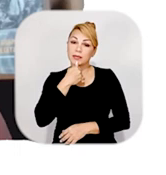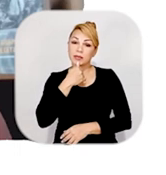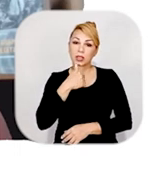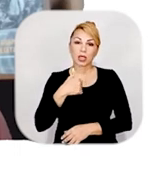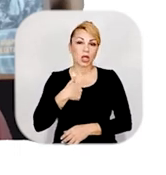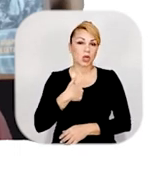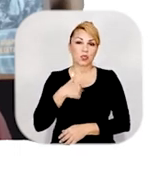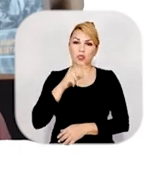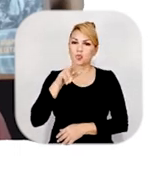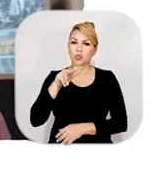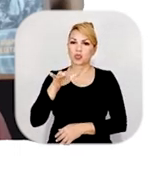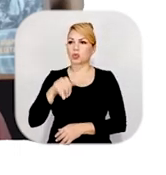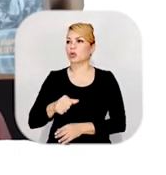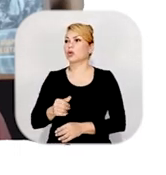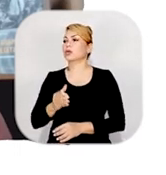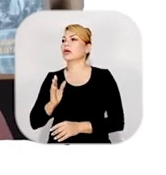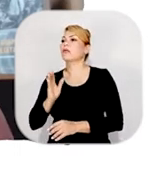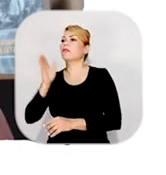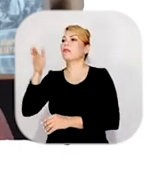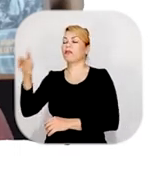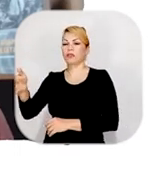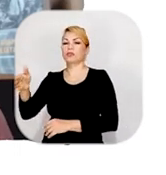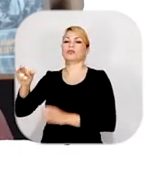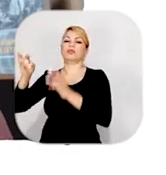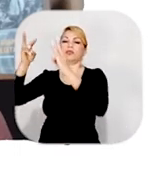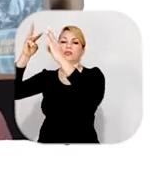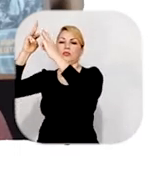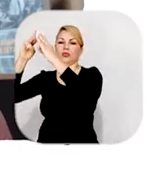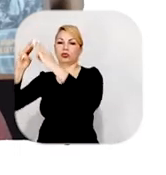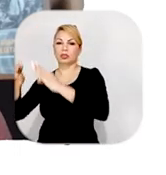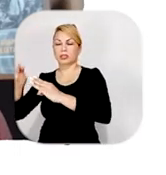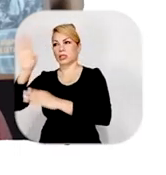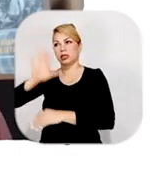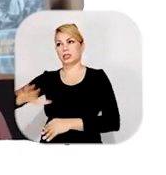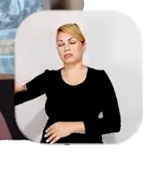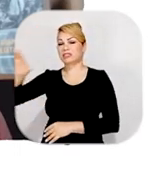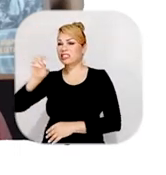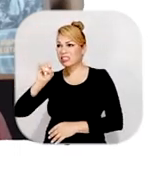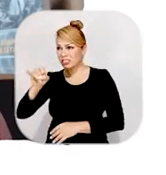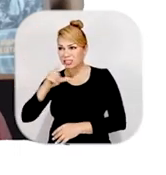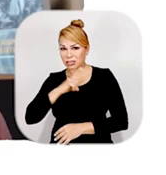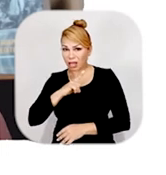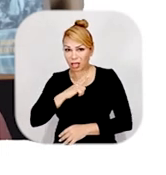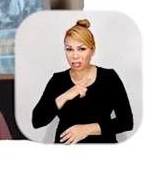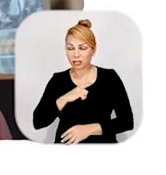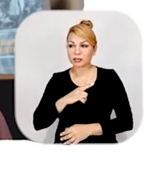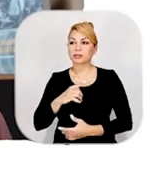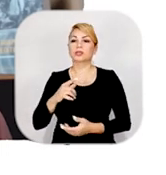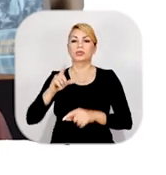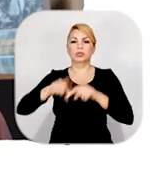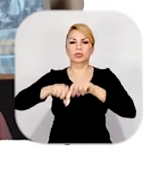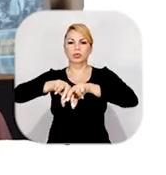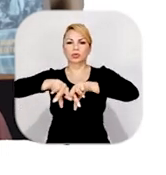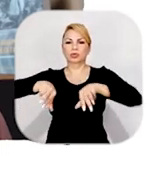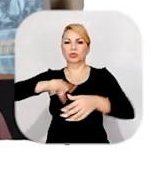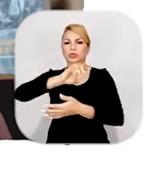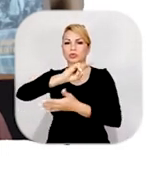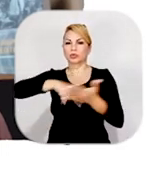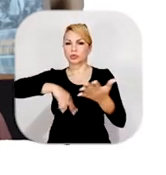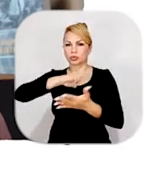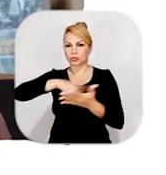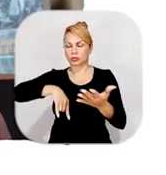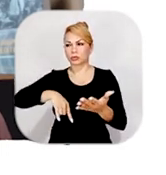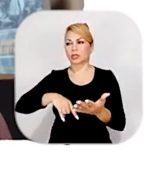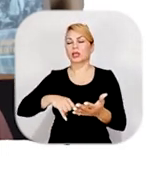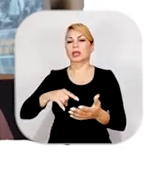assim, os arquivos, não pesquisei lá, né, mas se tinha, sim, a gente tem os documentos de que esses objetos ficaram no